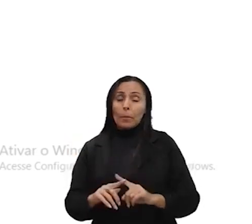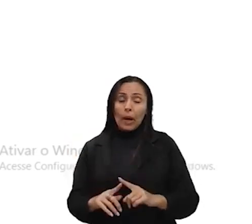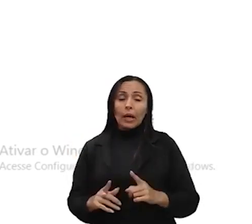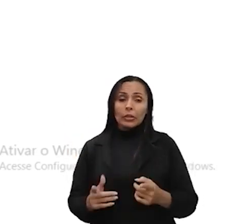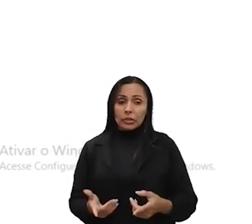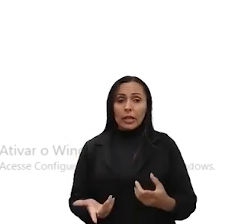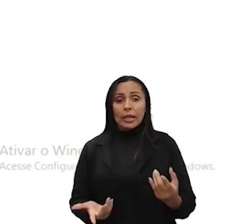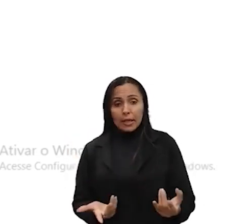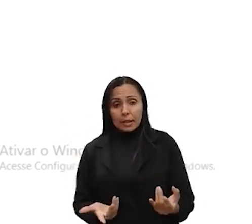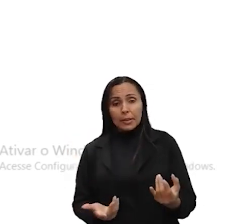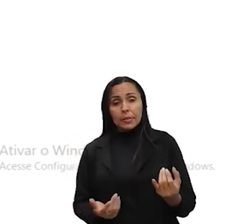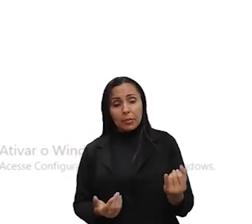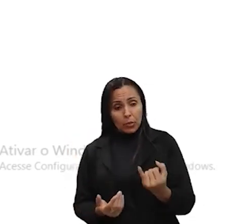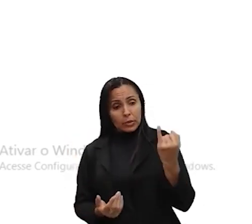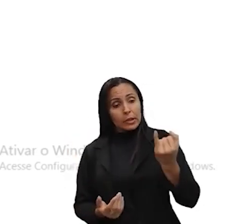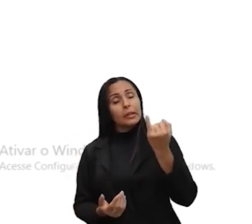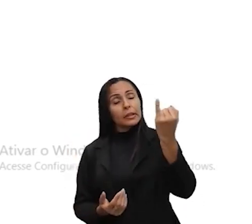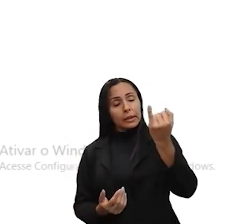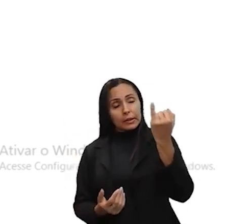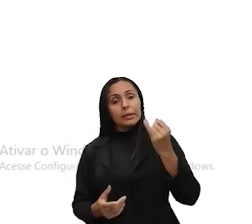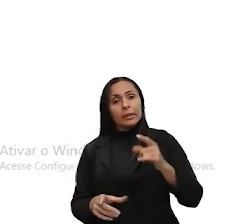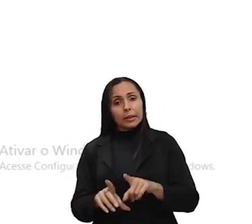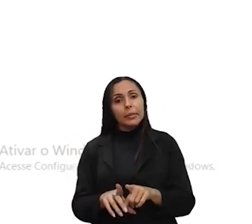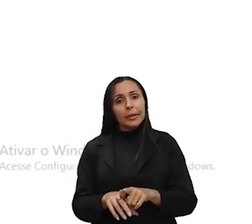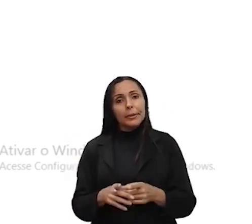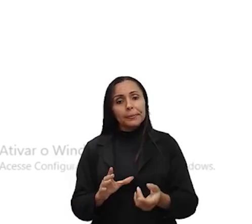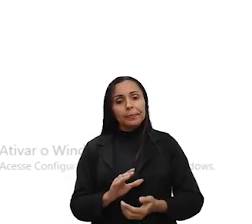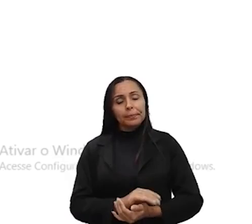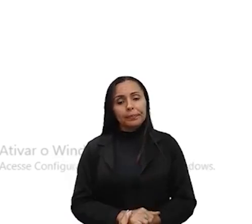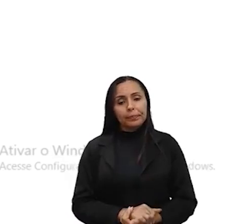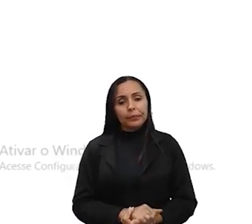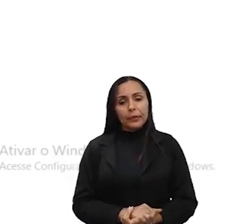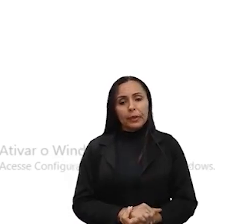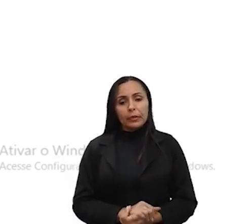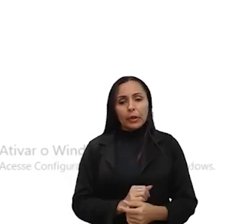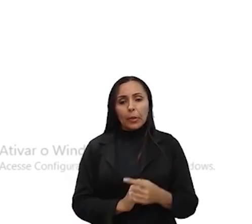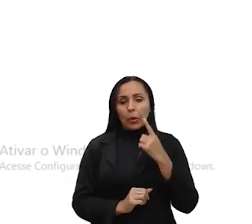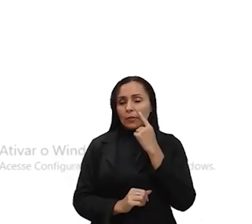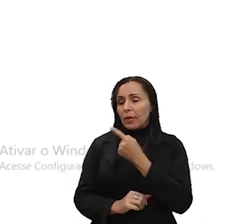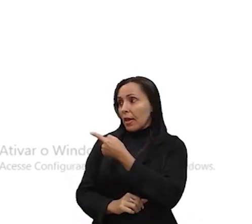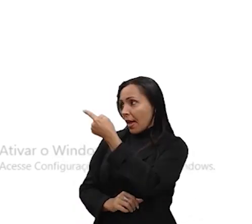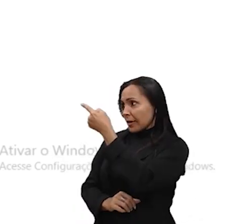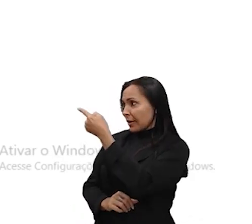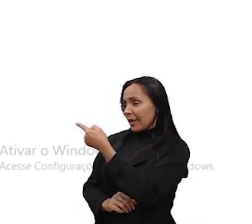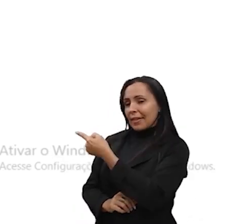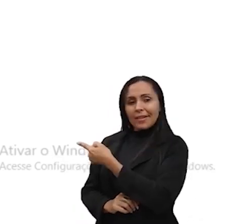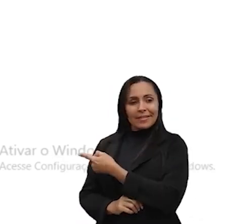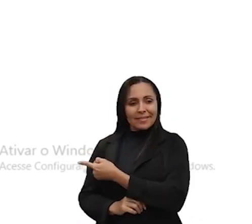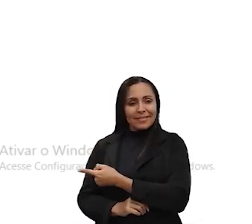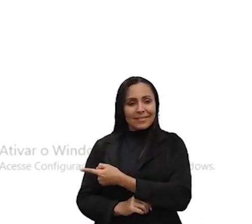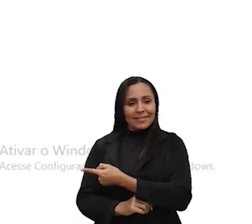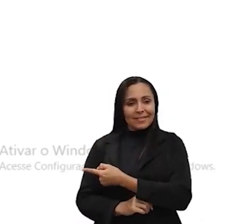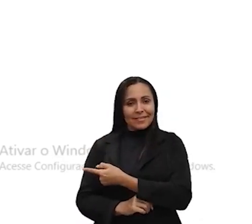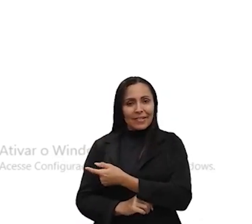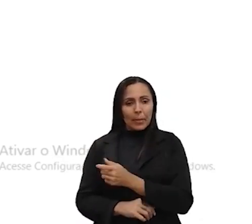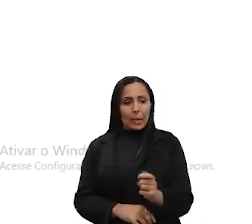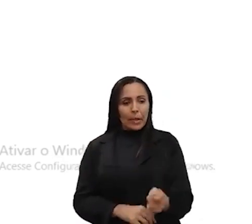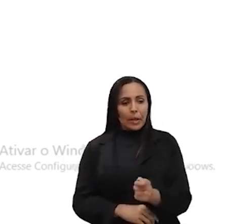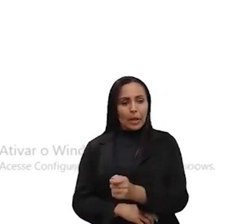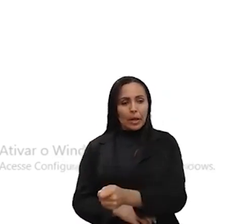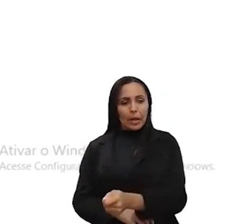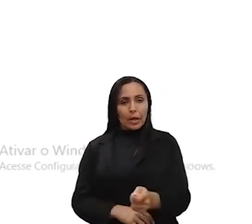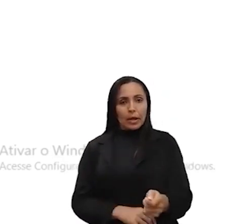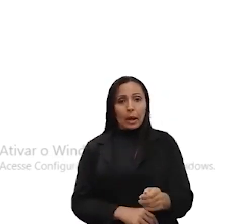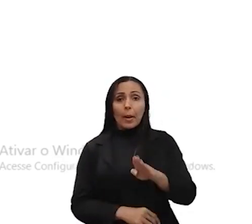de grande precisão e de grande importância, como a gente pode ver aí na tela, a bengala, por exemplo,